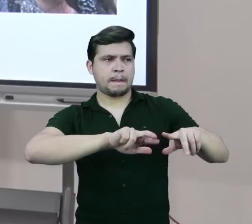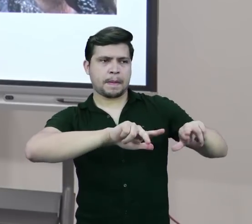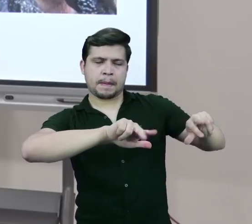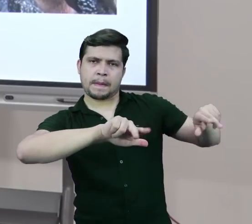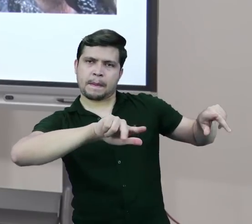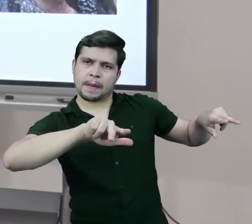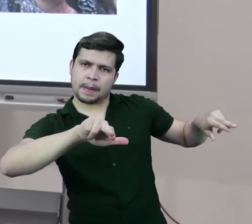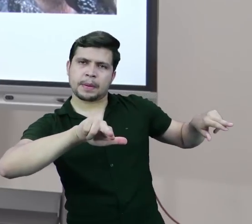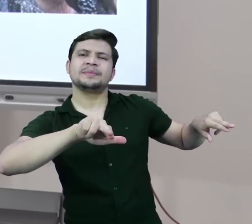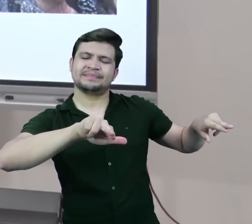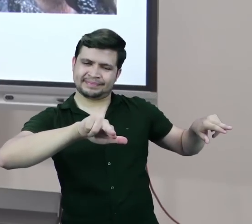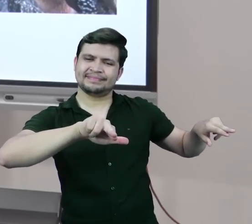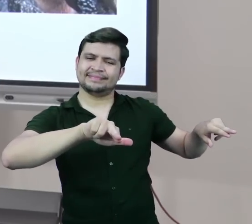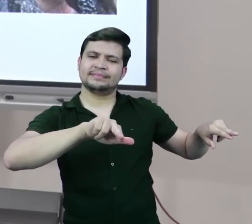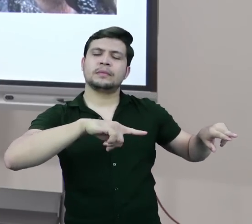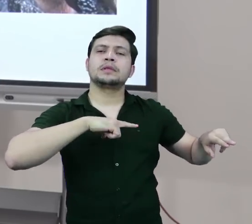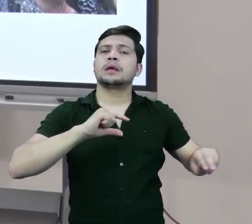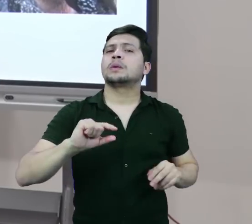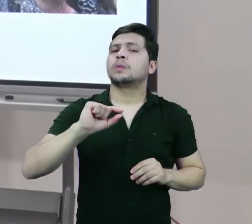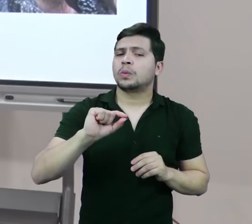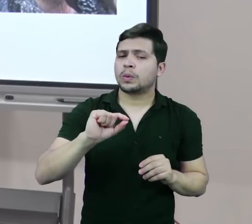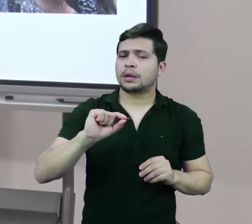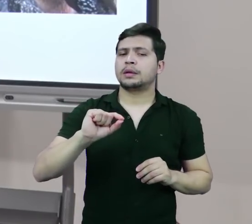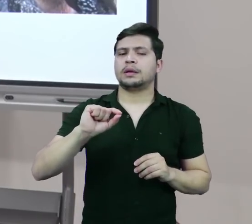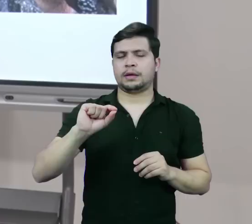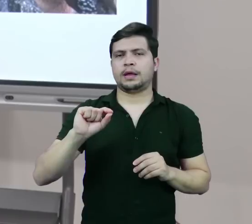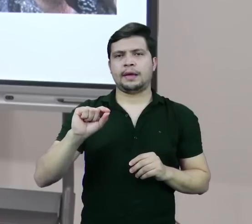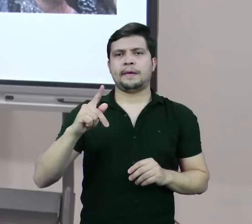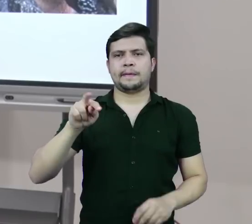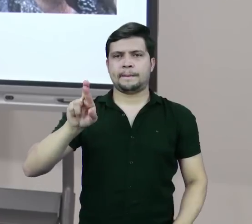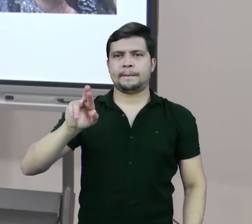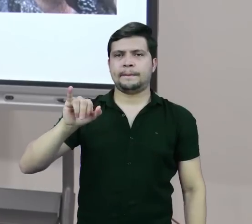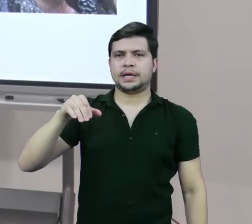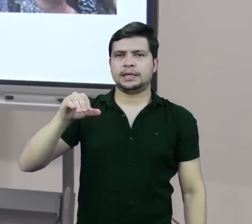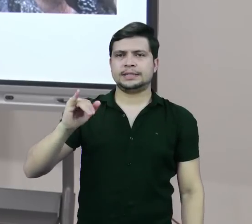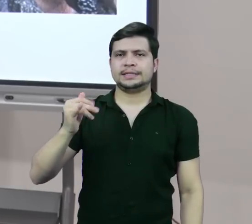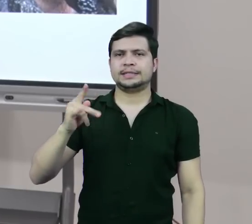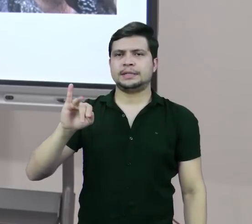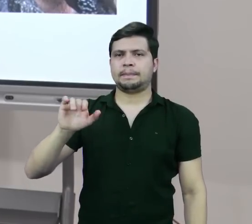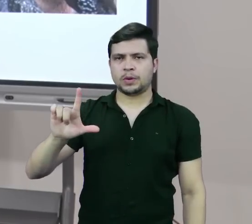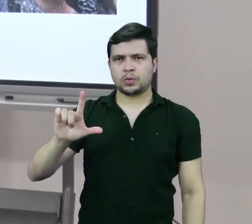de princípio da exclusão competitiva, ou princípio de Gauss,